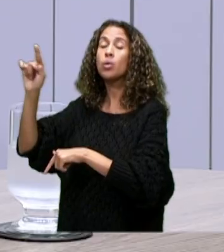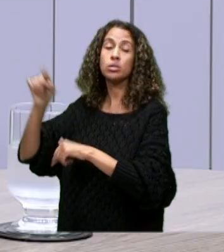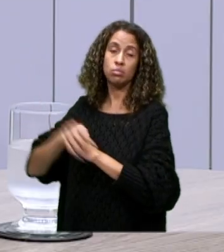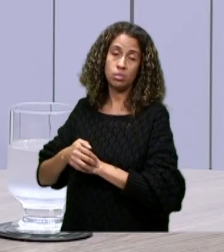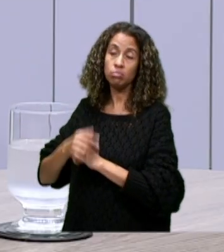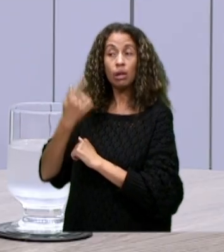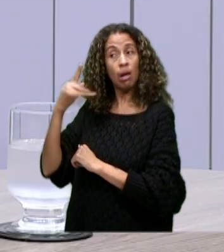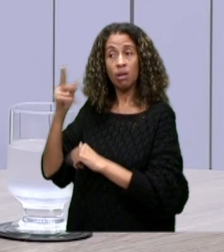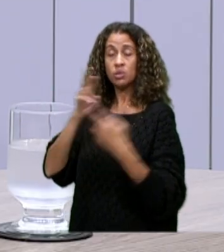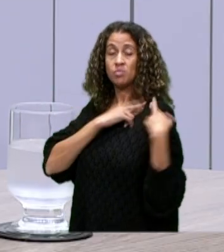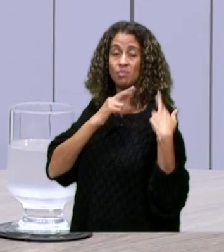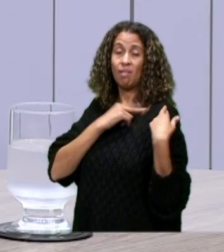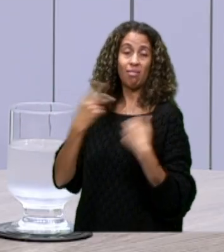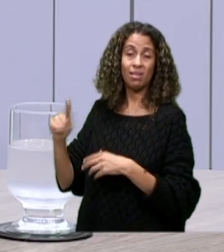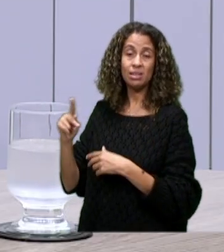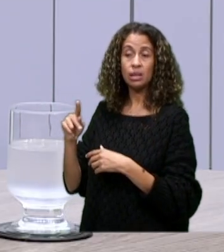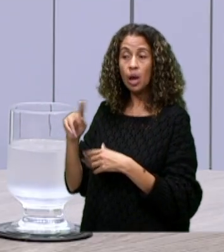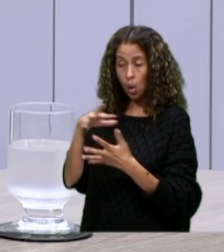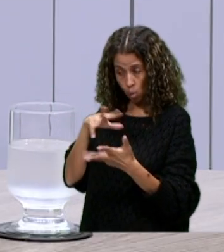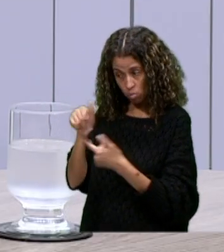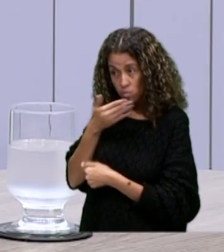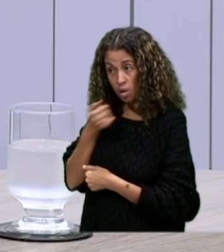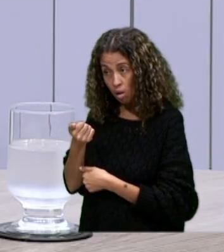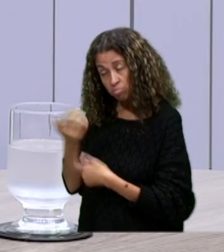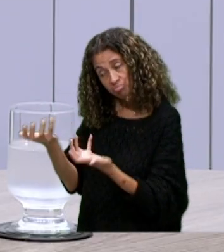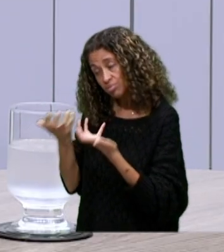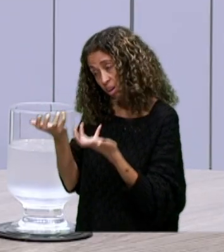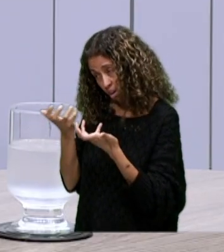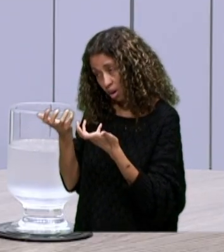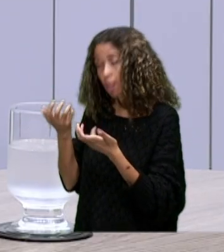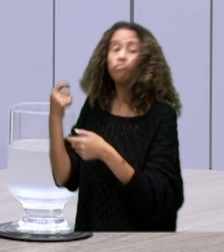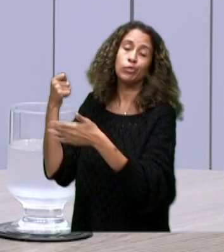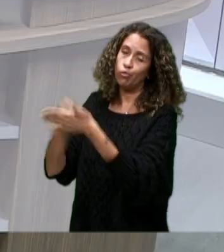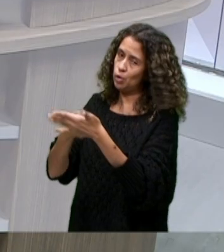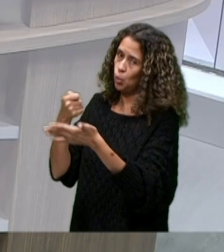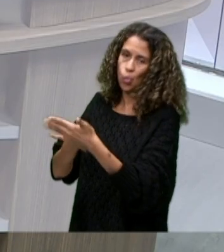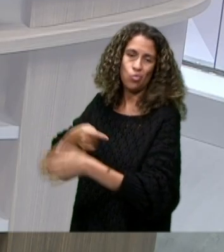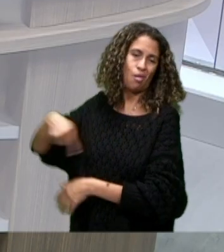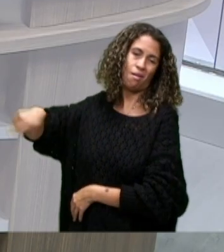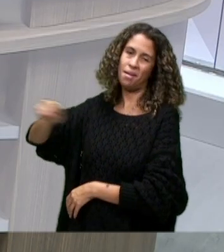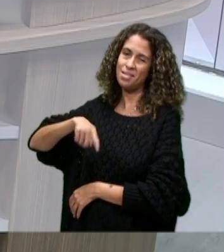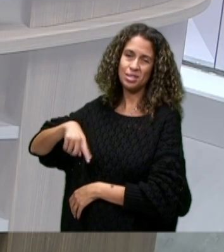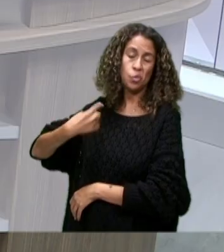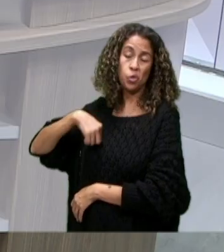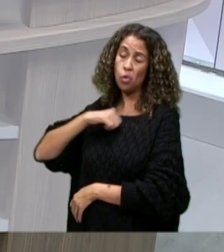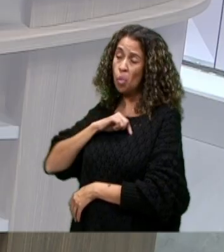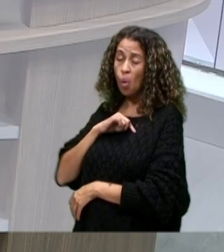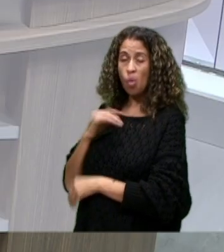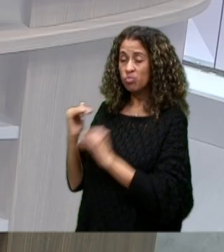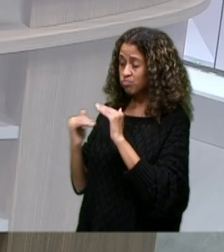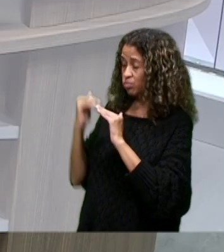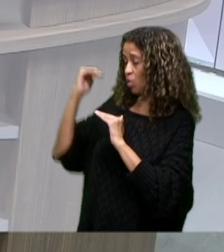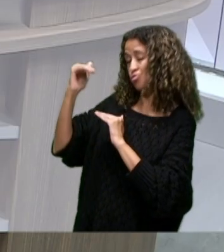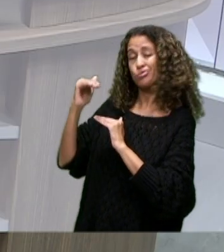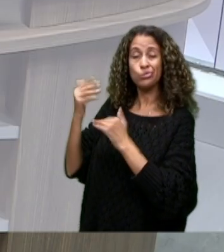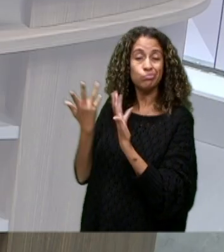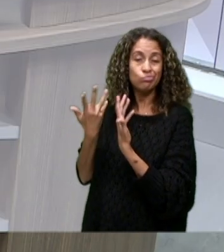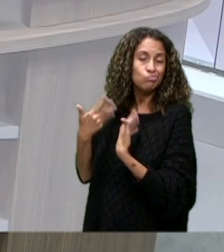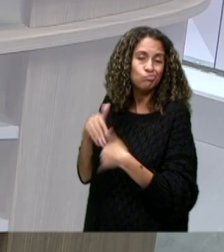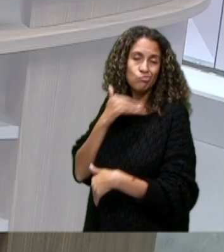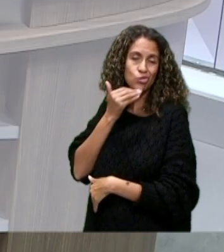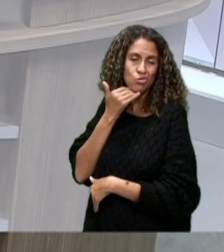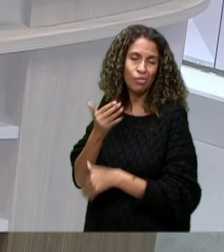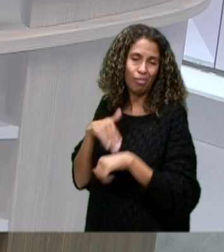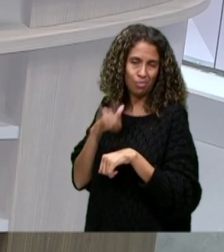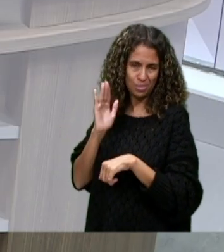fazer. Se eles vão querer um mundo melhor, eles vão ter que lutar para isso, porque o que a gente deixou para eles é isso aí mesmo e não tem mais o que fazer, né? A gente